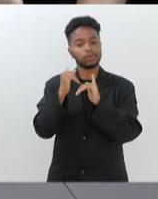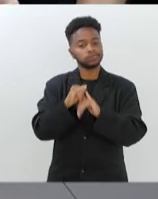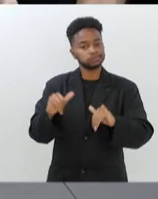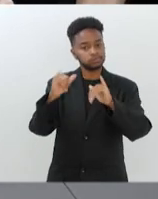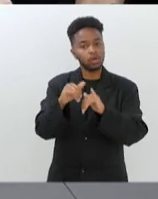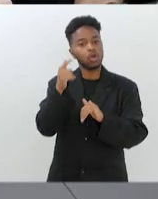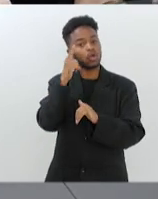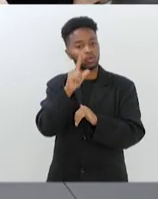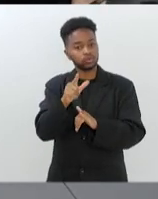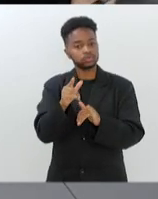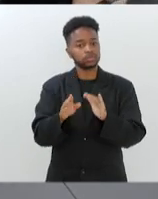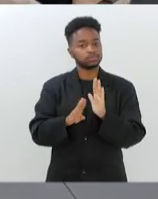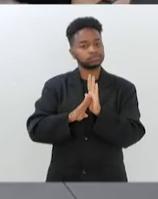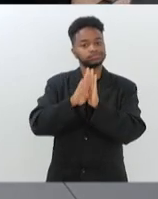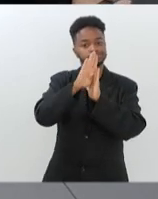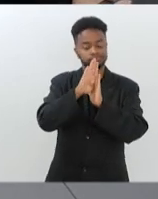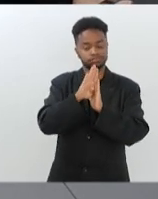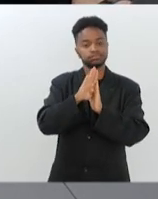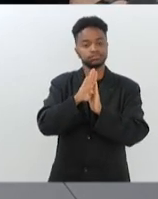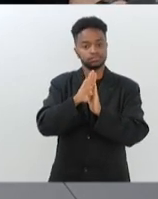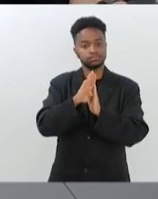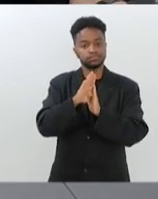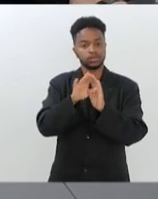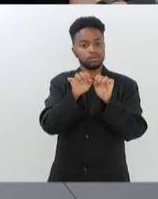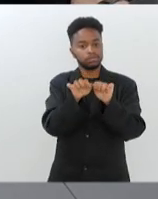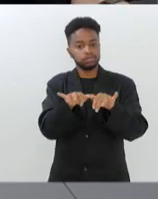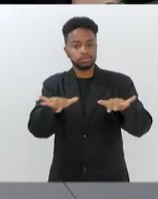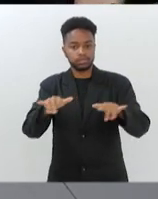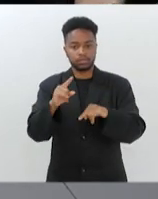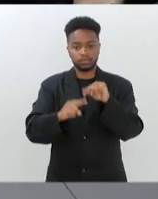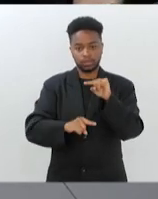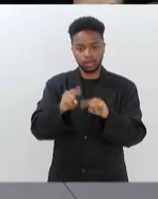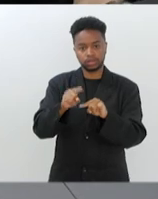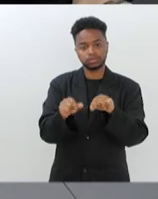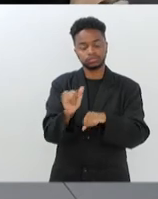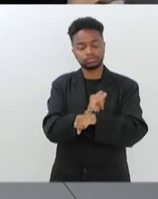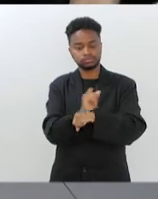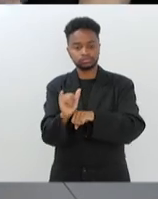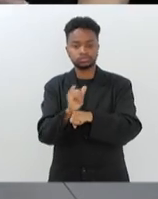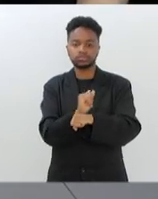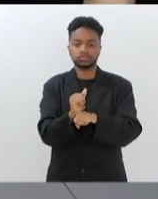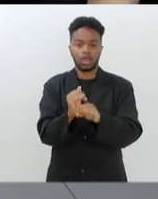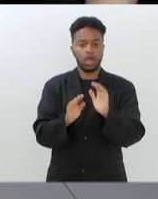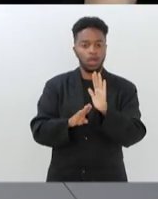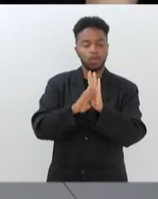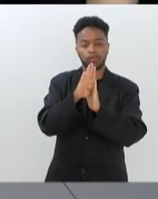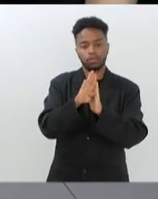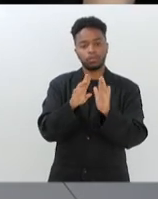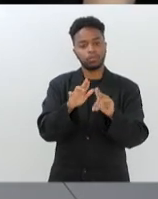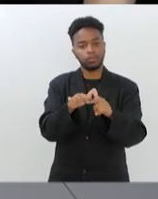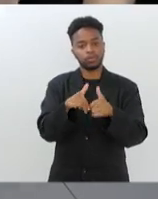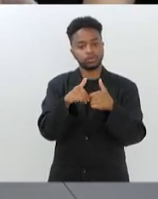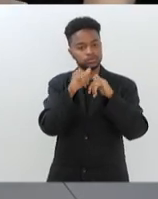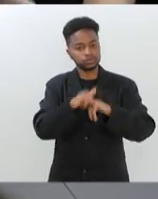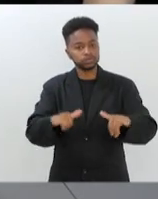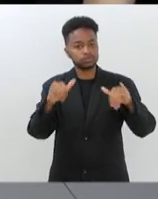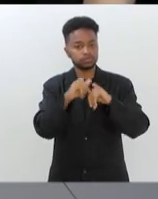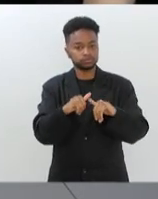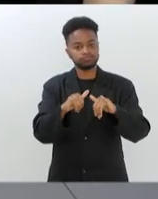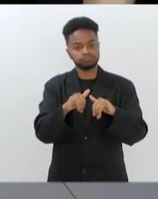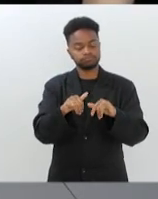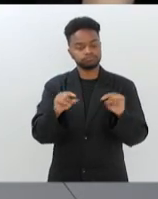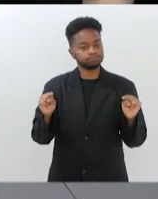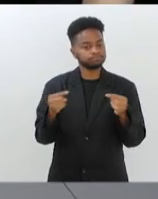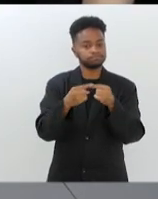tivemos um retorno aí grande né do alcance dessa ferramenta dessa possibilidade tendo enfim a publicidade cumprido Seu